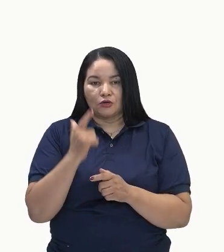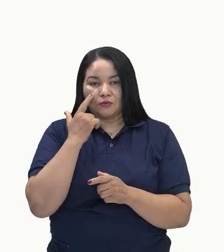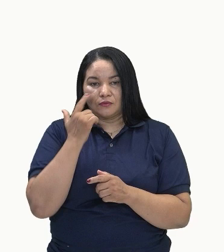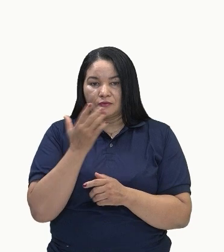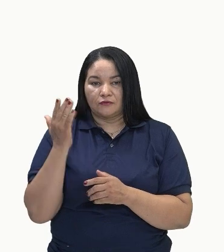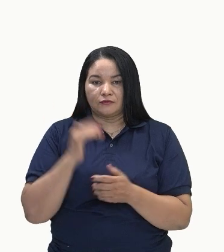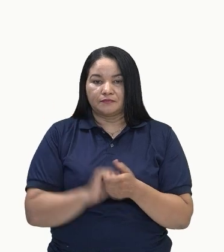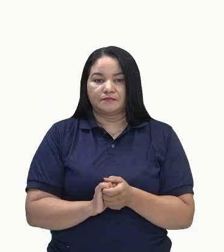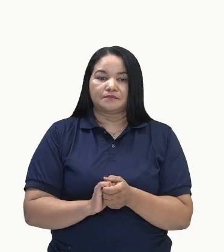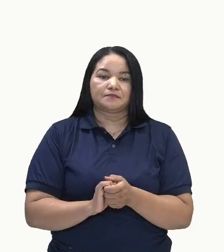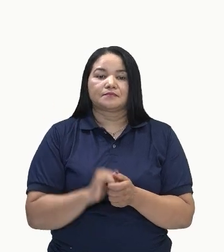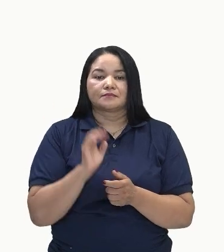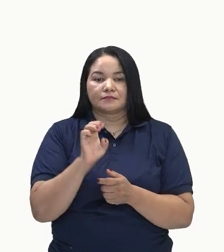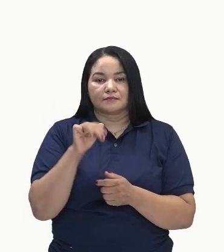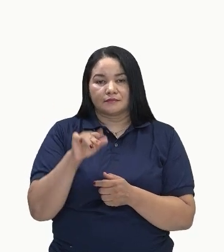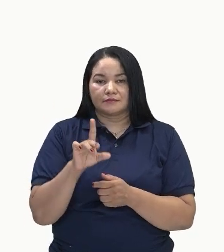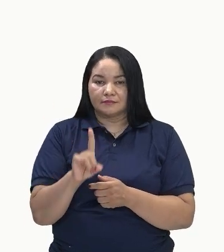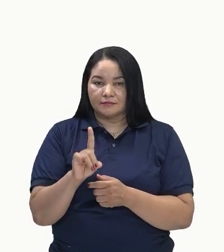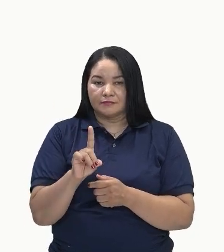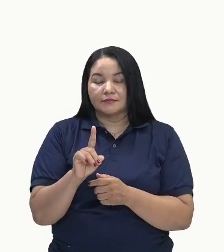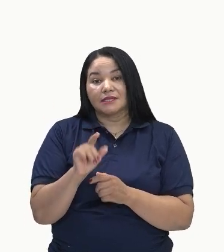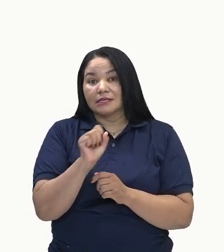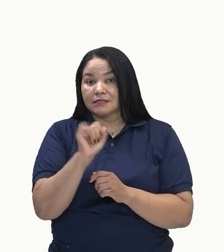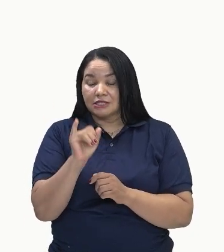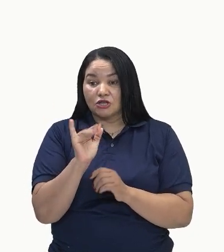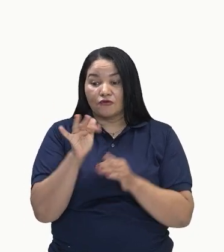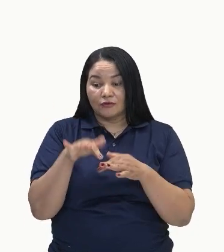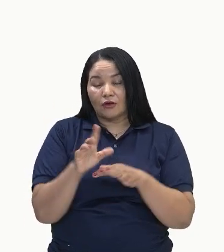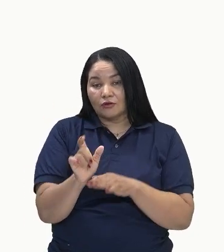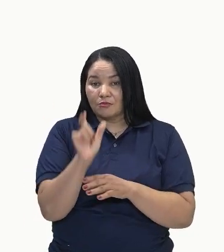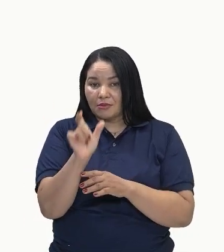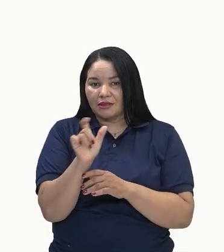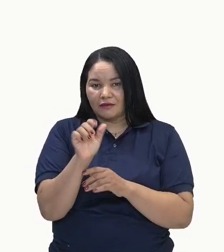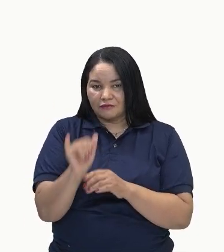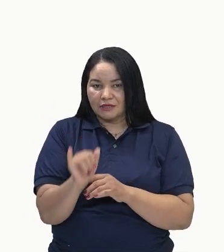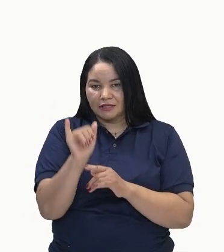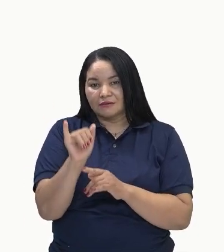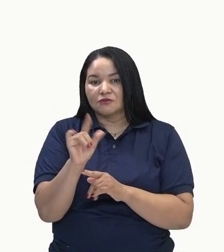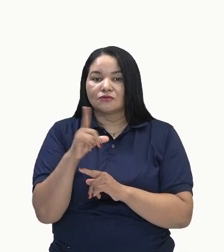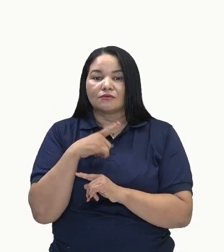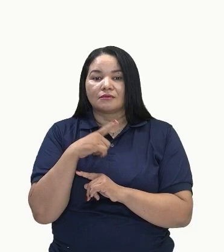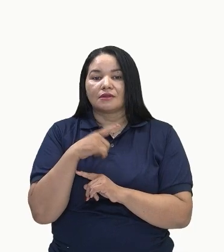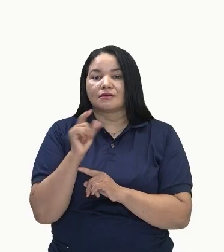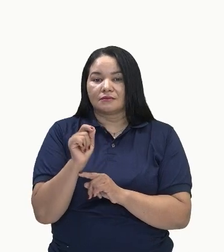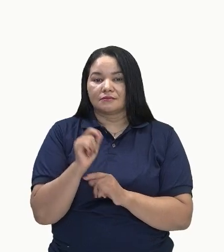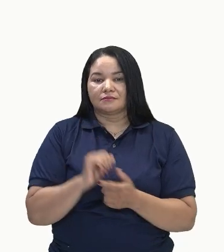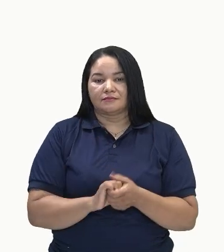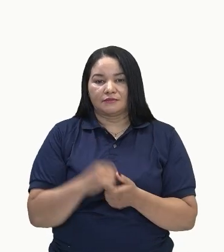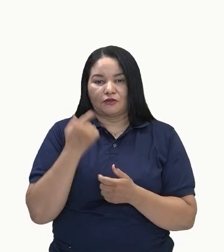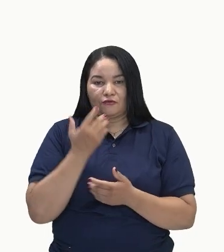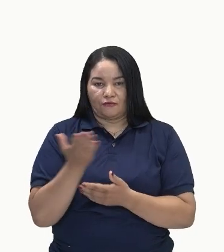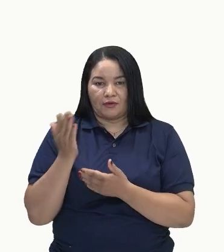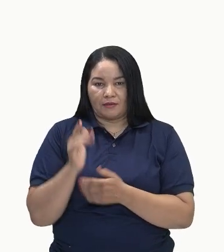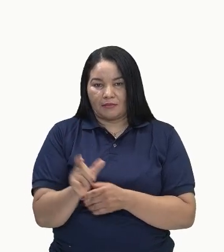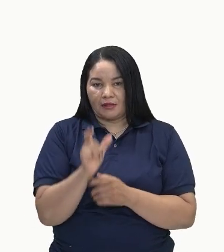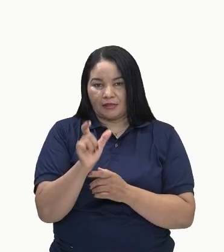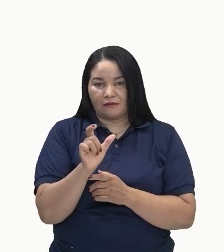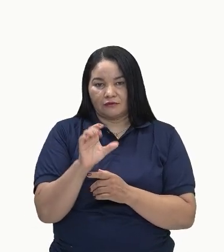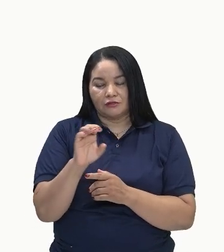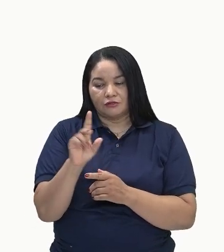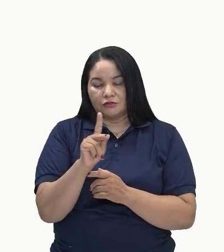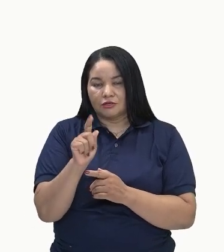Final em Y. Se o meu adjetivo tiver o final Y. Change, mude, olha só, palavrinha nova,